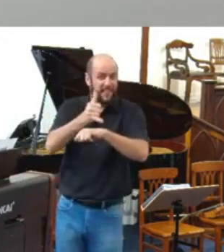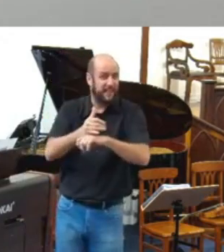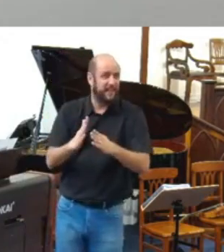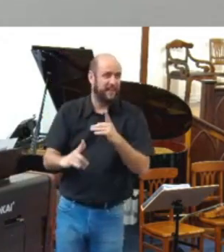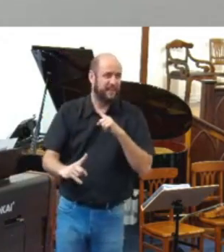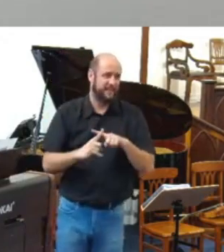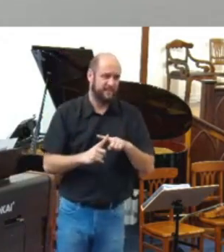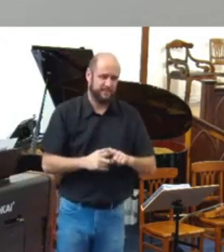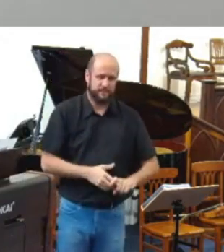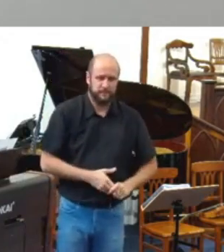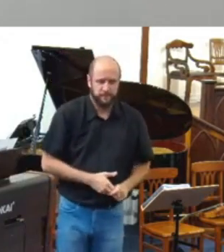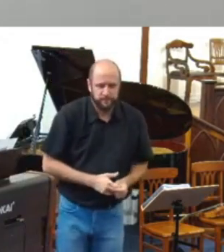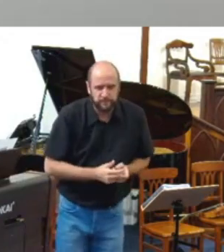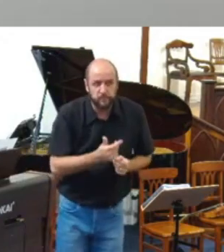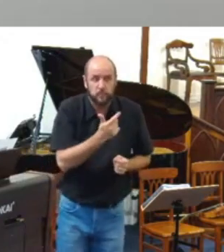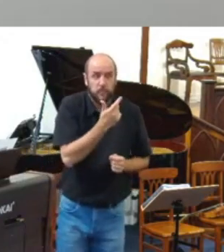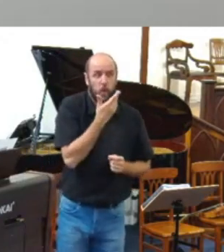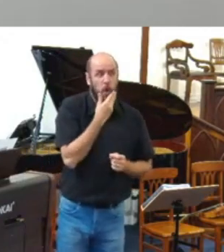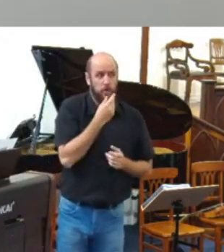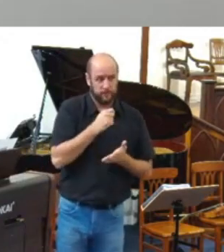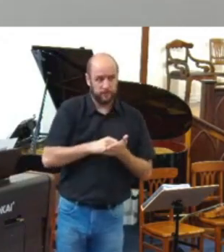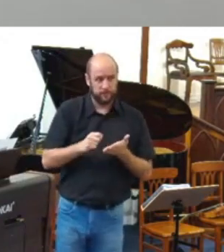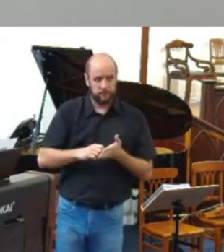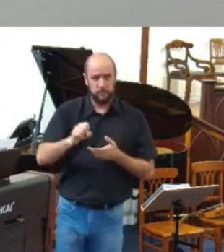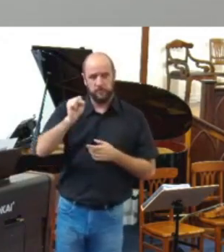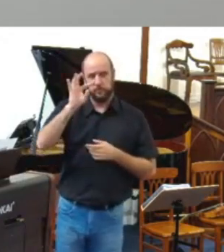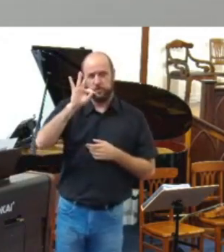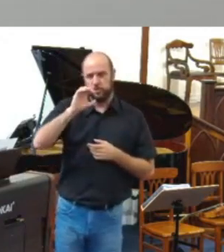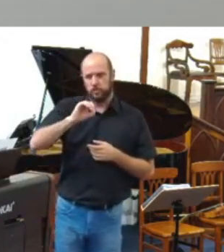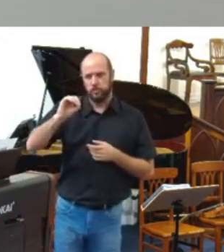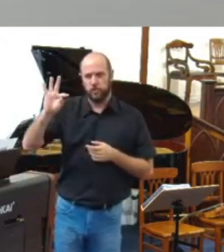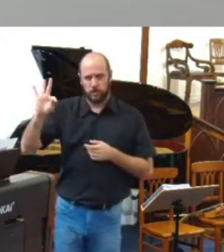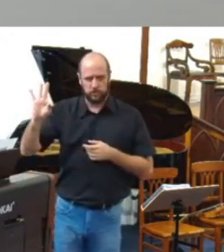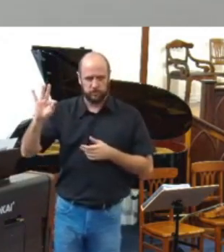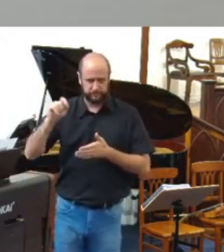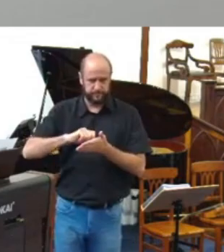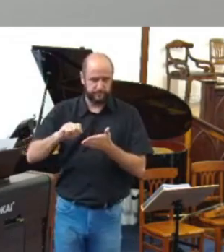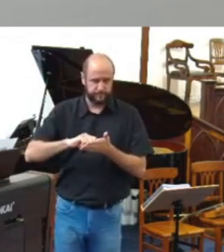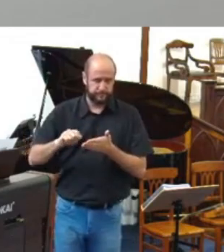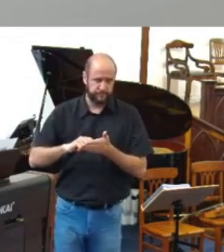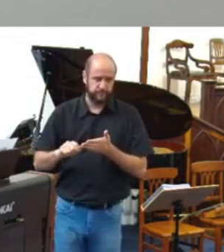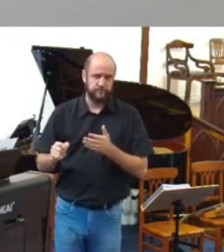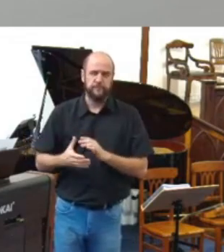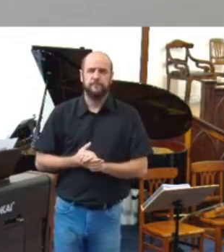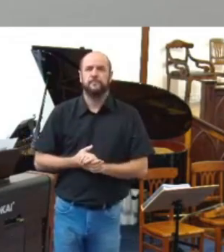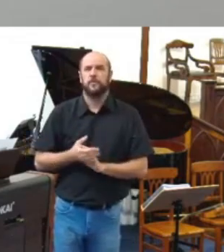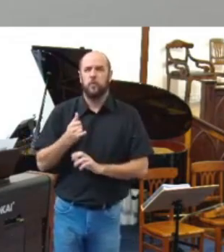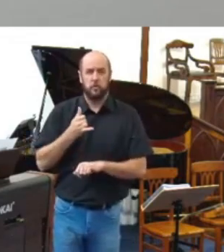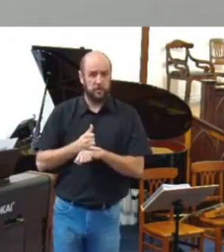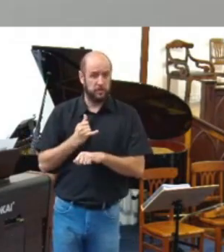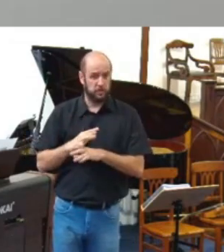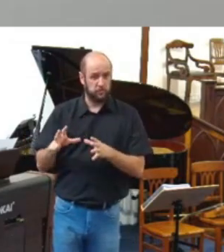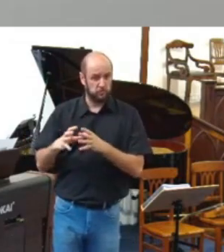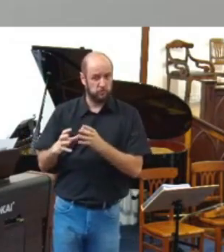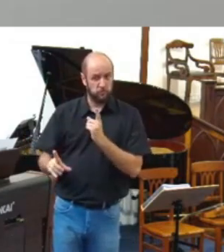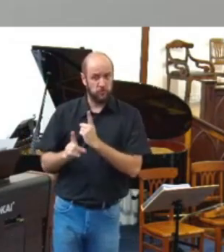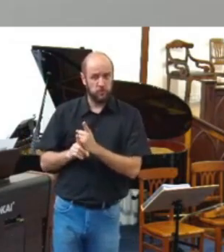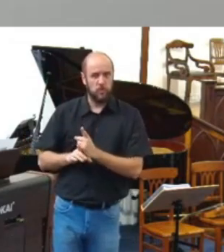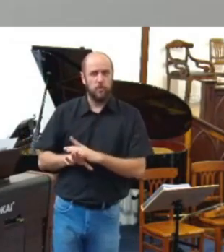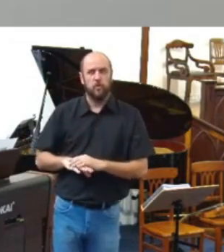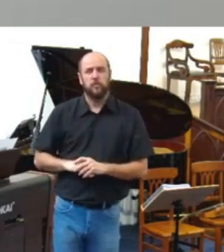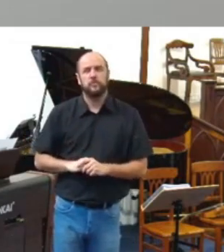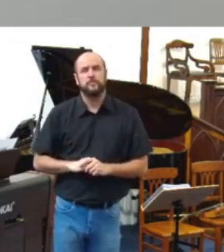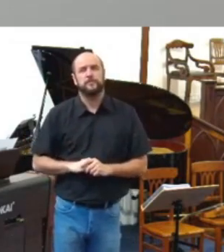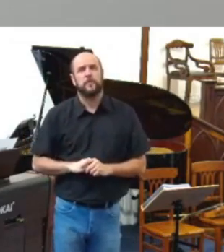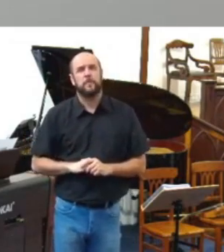que também é quase da nossa geração, foi um dos líderes do encontro de Lausanne, em 1974, na Suíça, ele